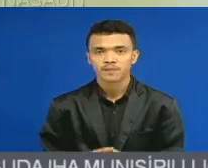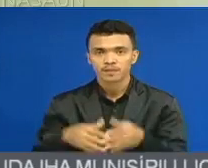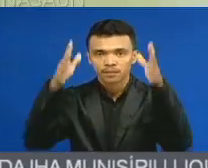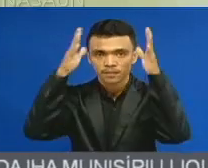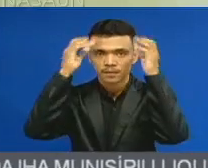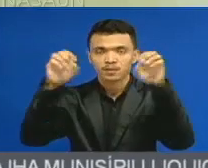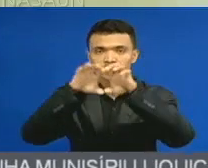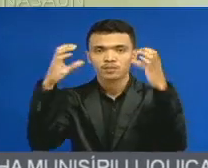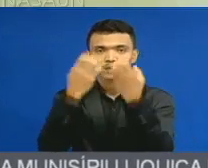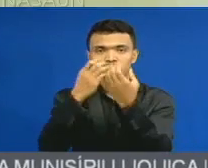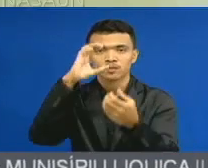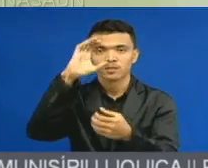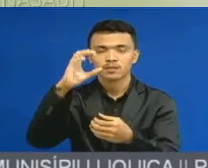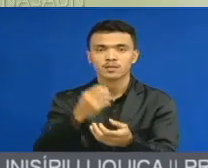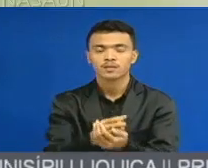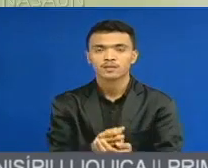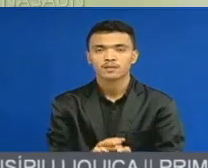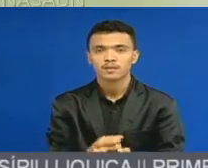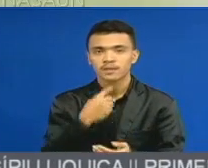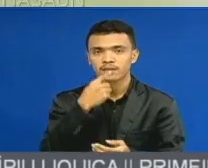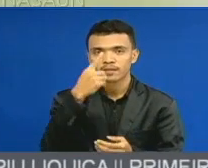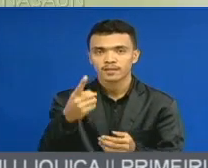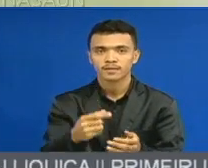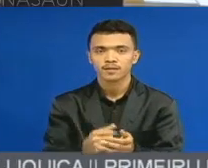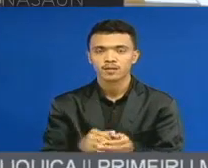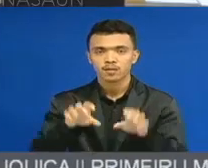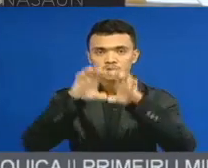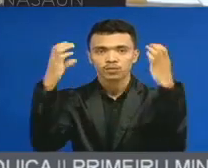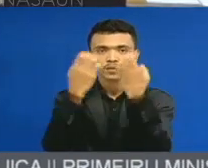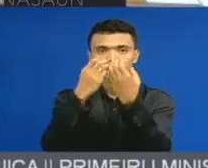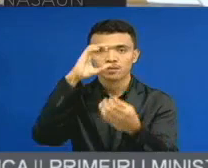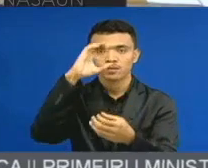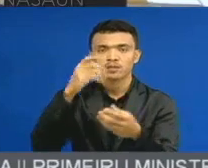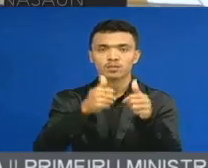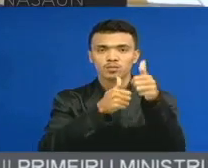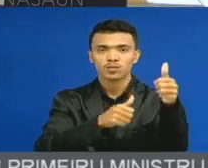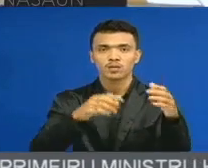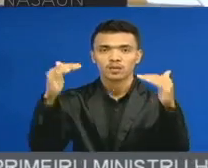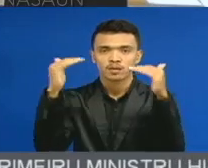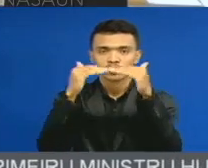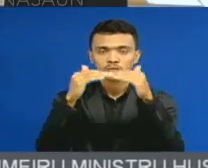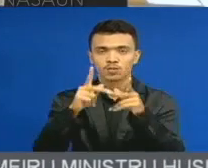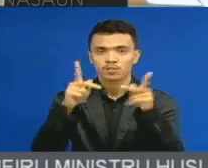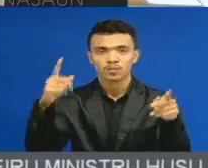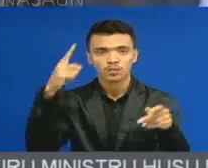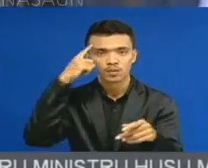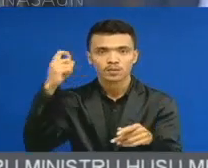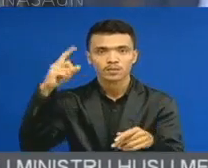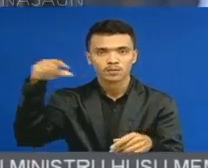Presidente Comissão C, Cedelizia Faria dos Santos, informa. Comissão C concluiu na audiência pública. Também o